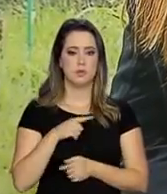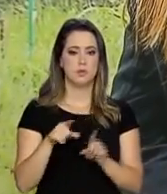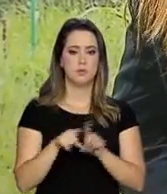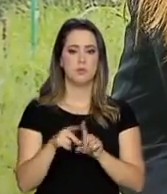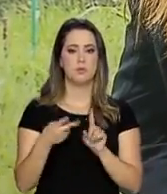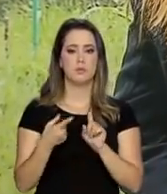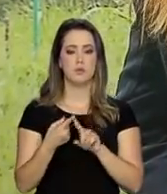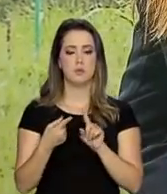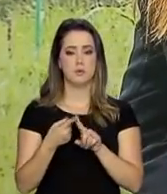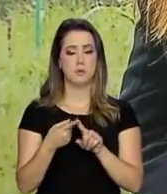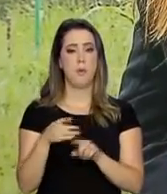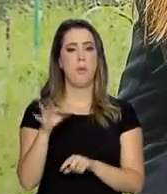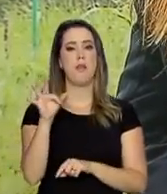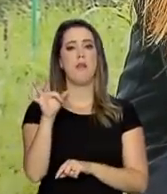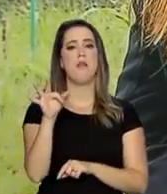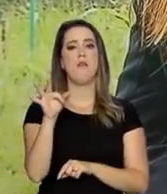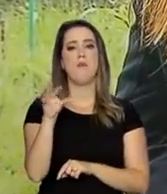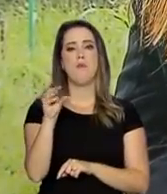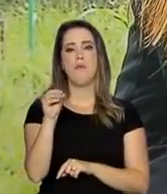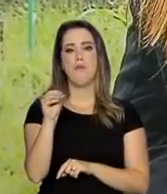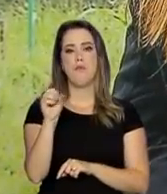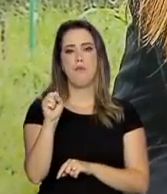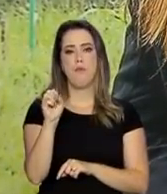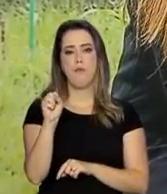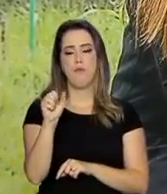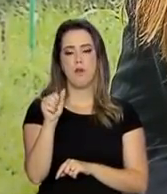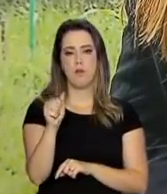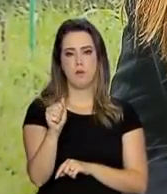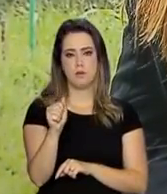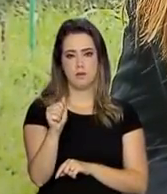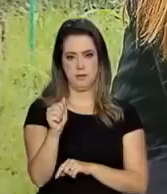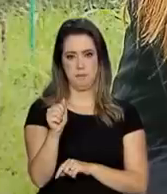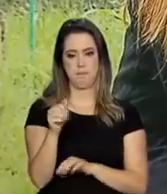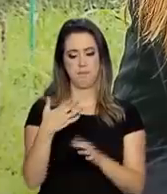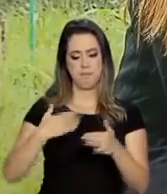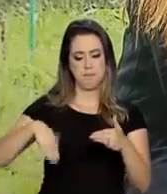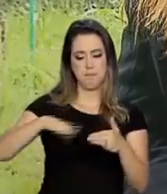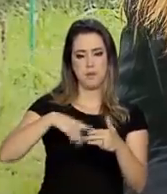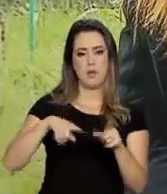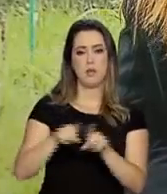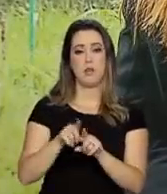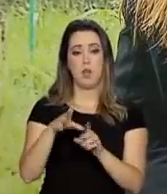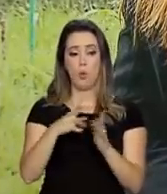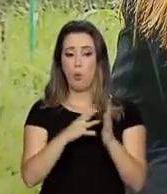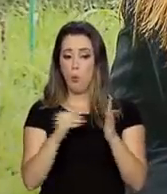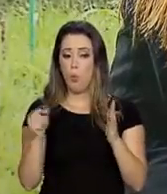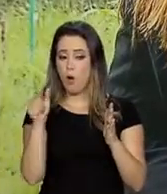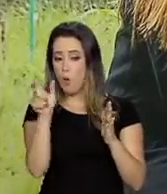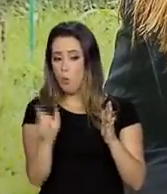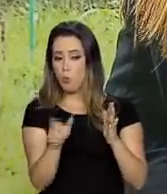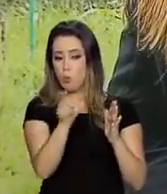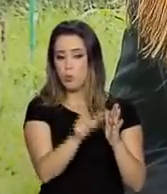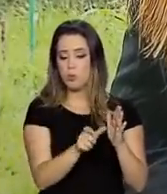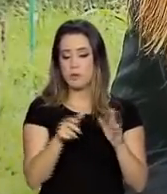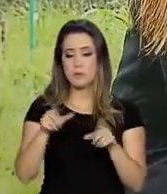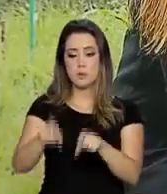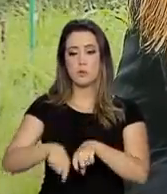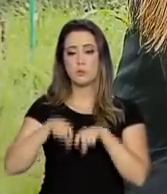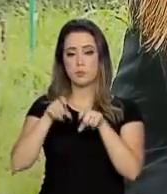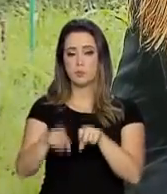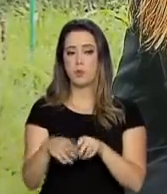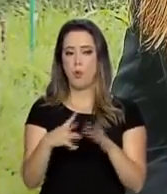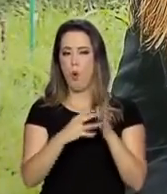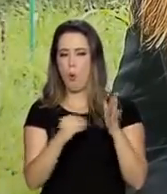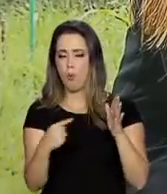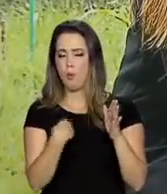de algumas fossas orgânicas, que inclusive servirão de modelos para os chacareiros que ficam na margem do nosso córrego Guará, né?